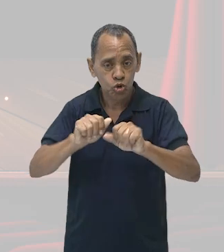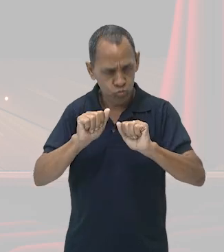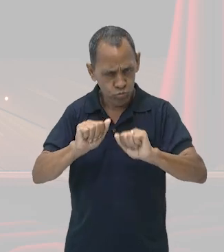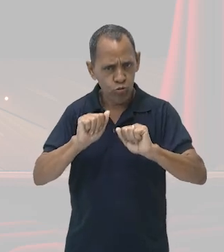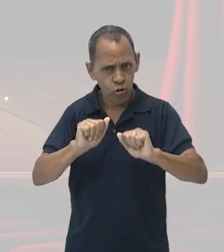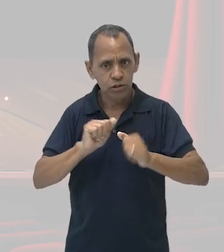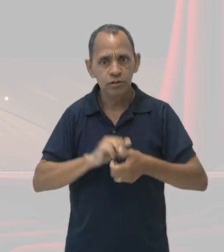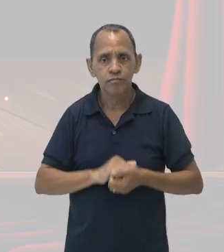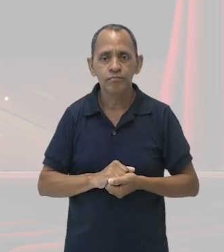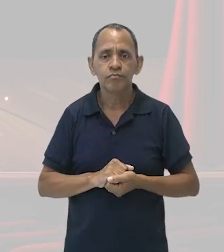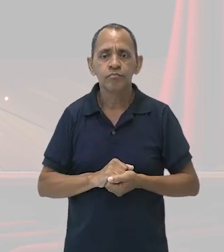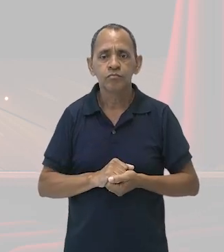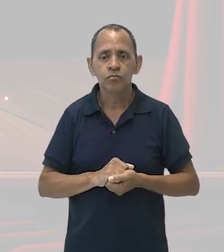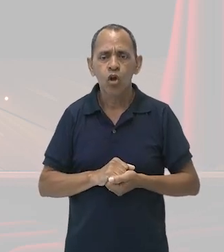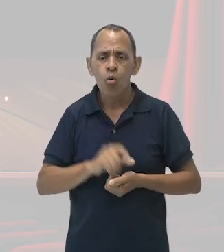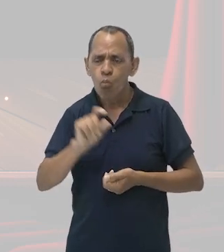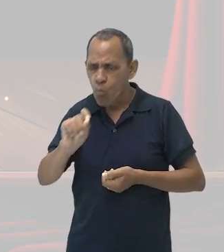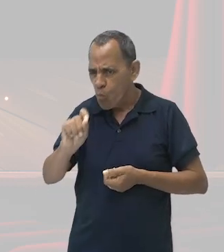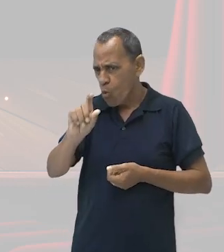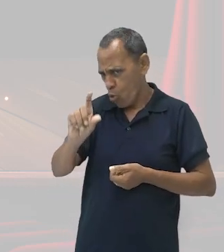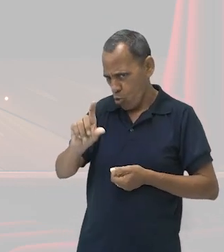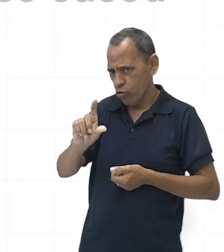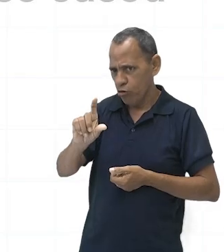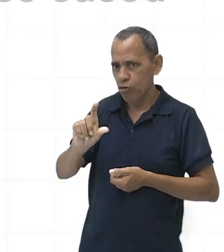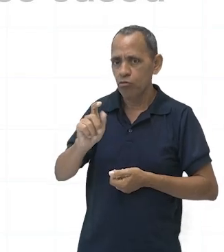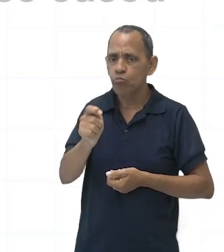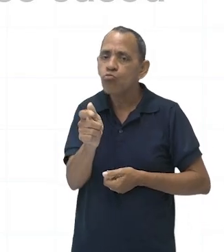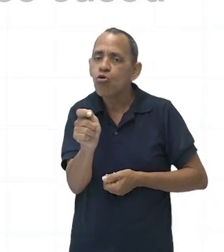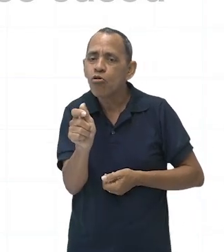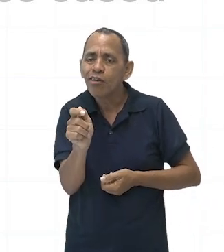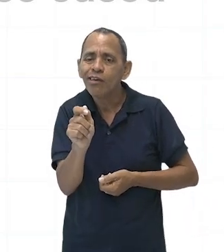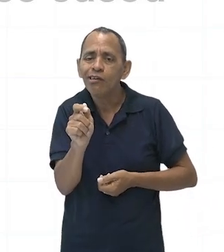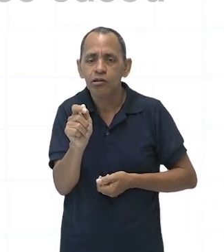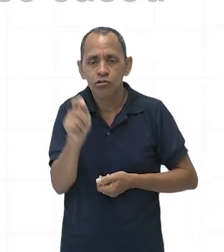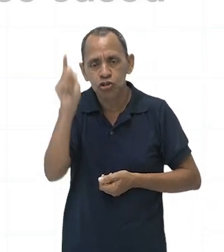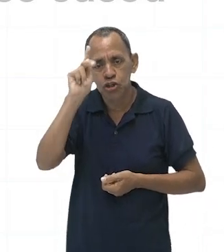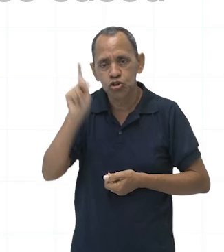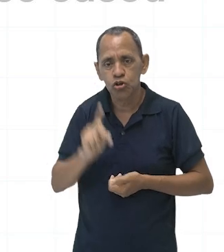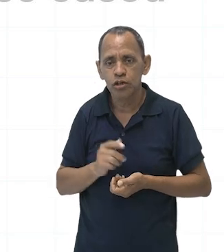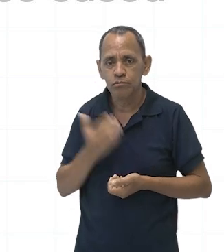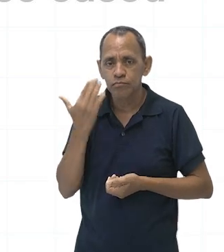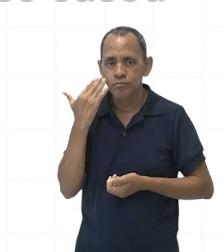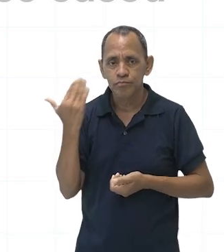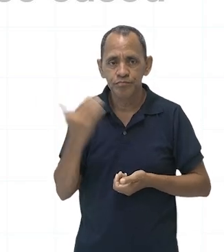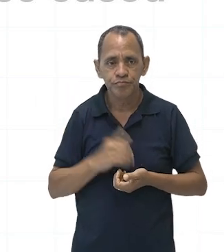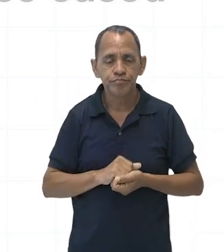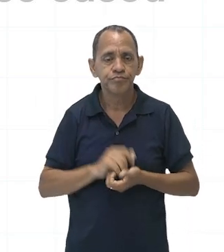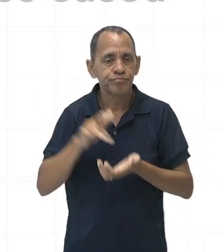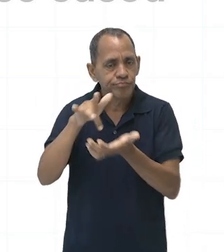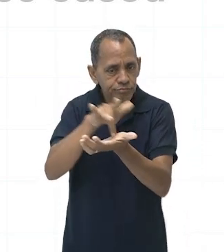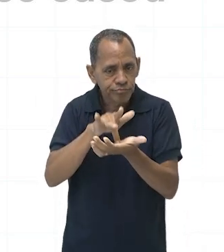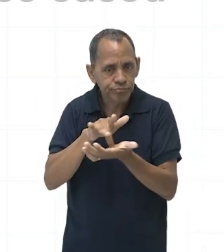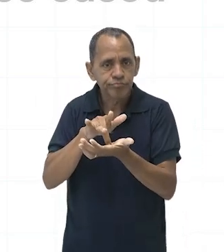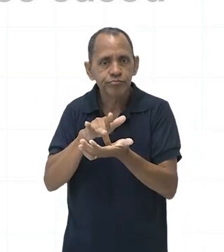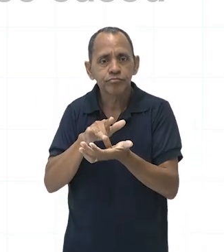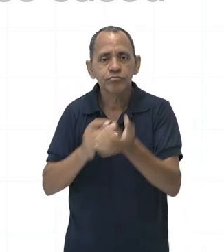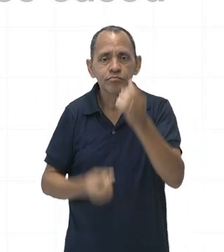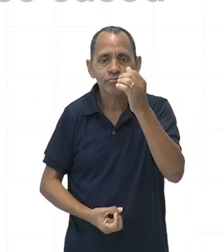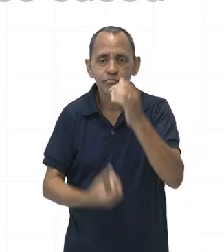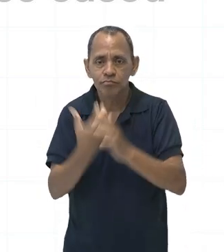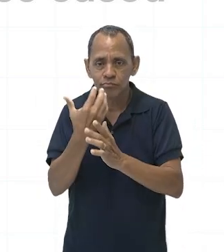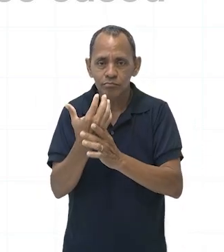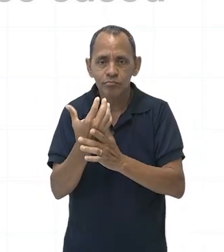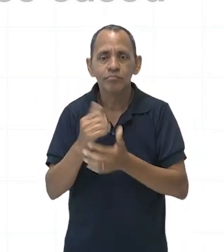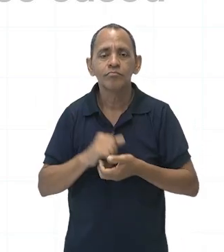pouquinho da história do balé mais profundamente? Então, observem aí. O balé clássico surgiu